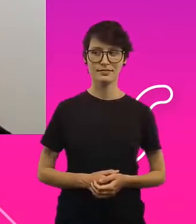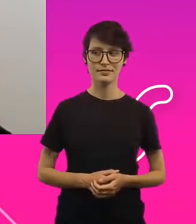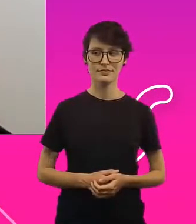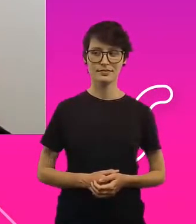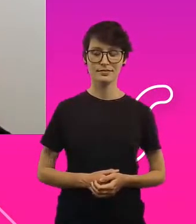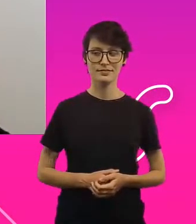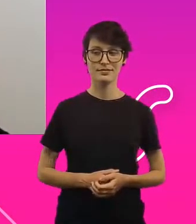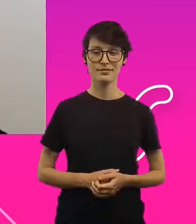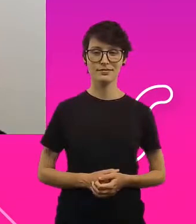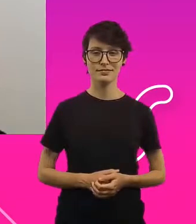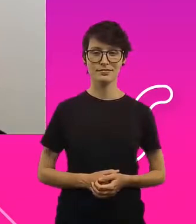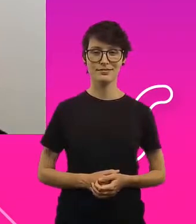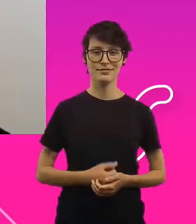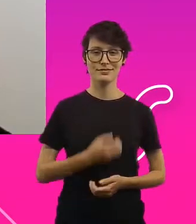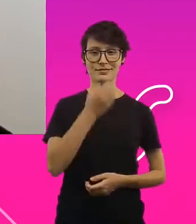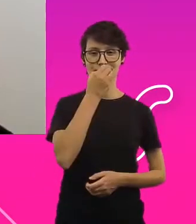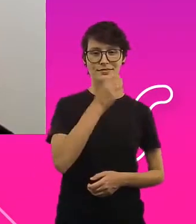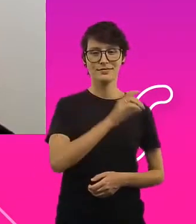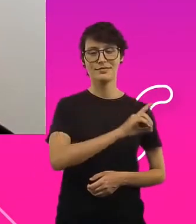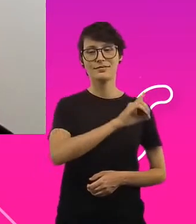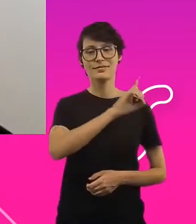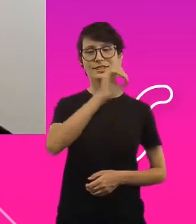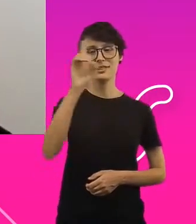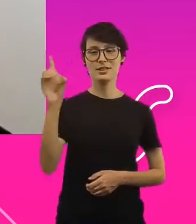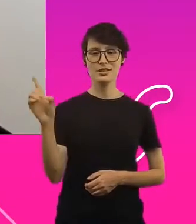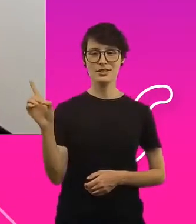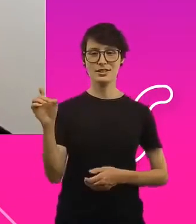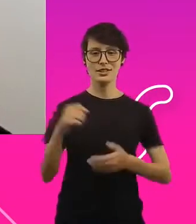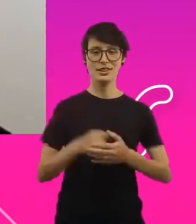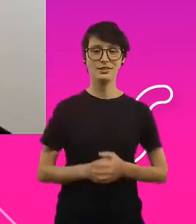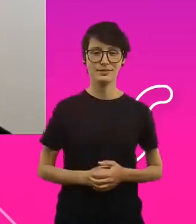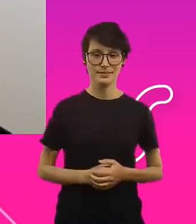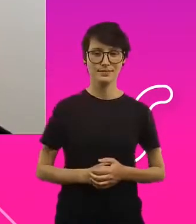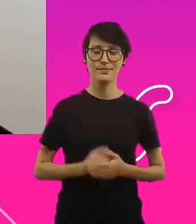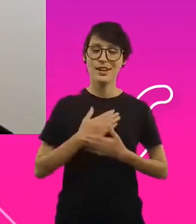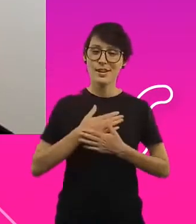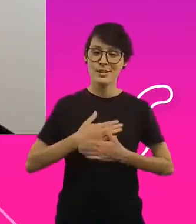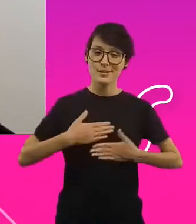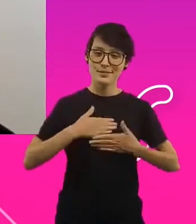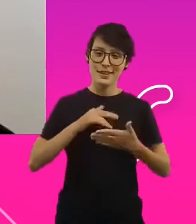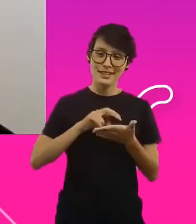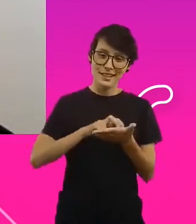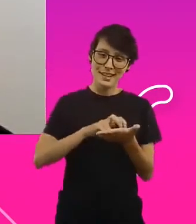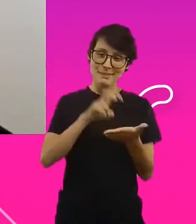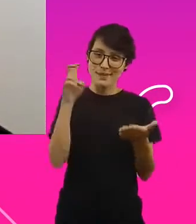Bom dia a todos. É um prazer estar aqui nessa manhã com vocês.